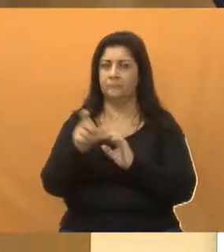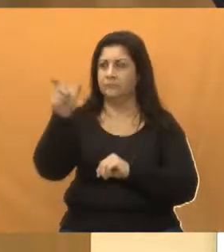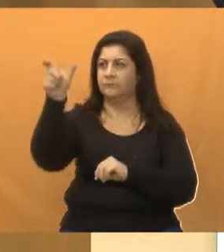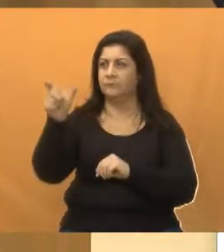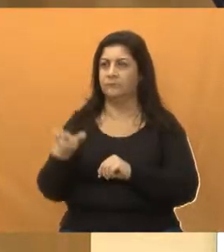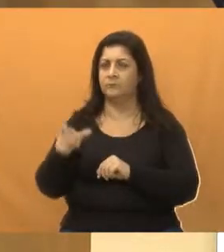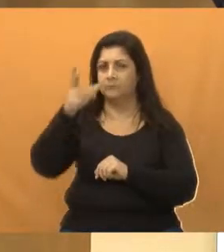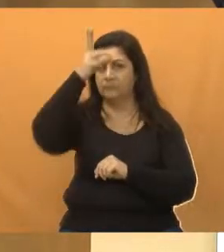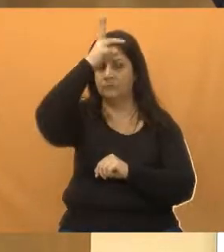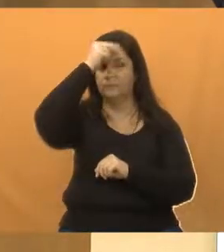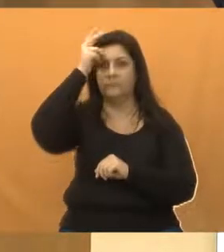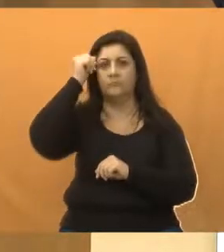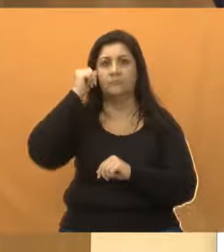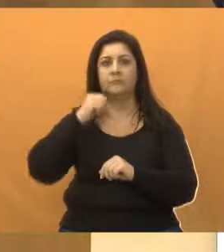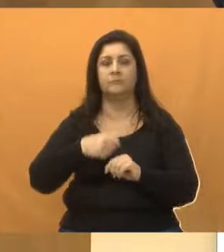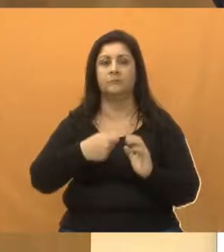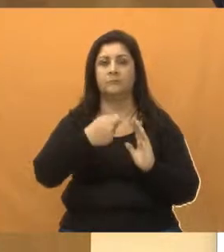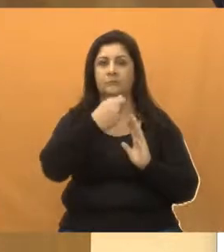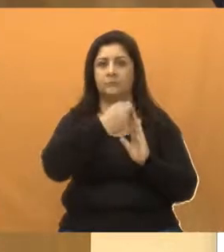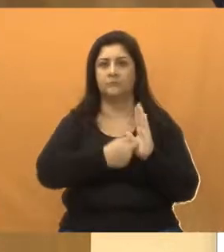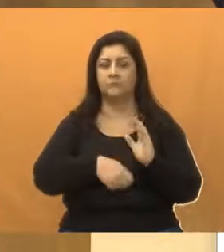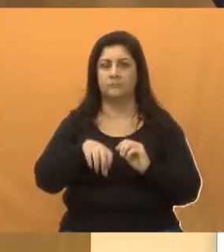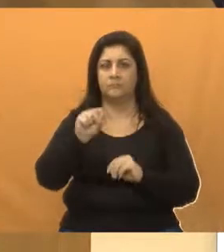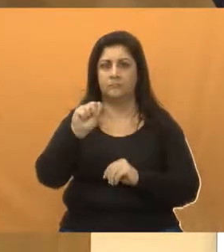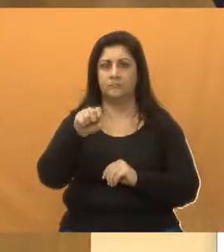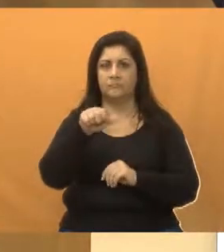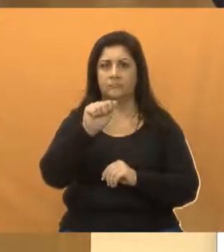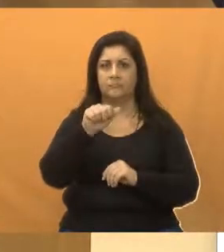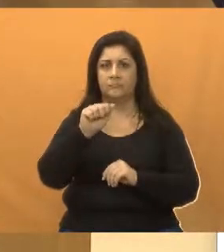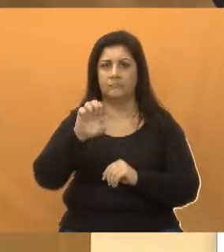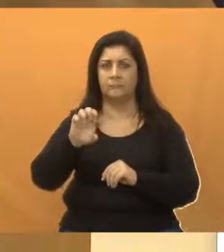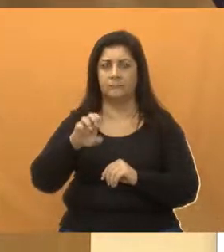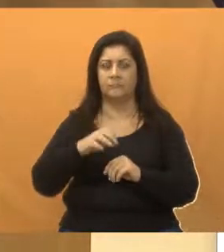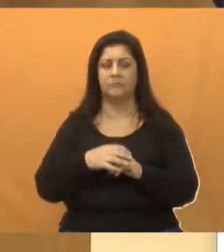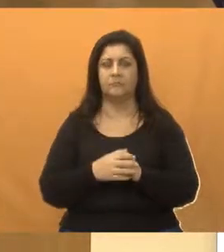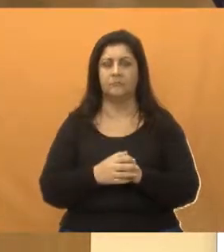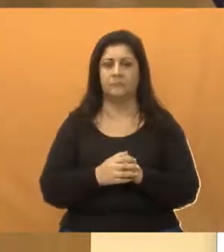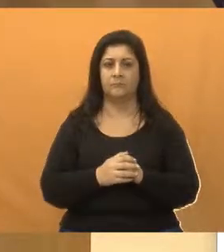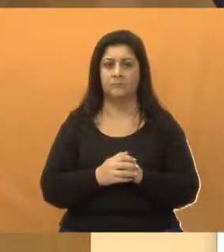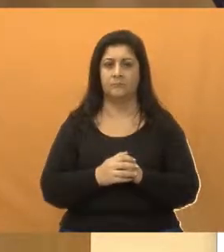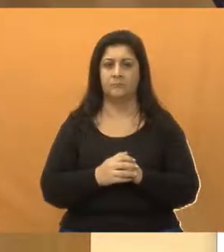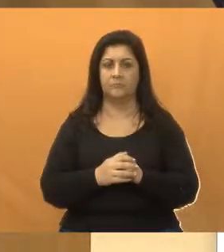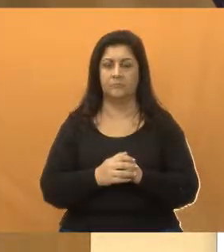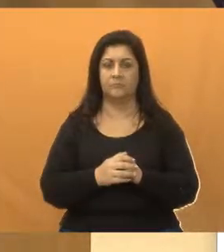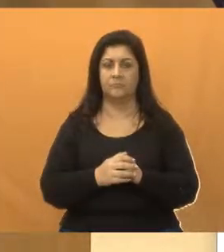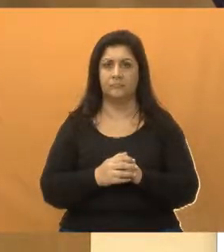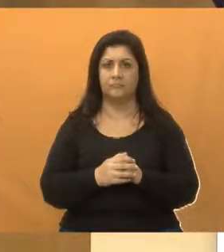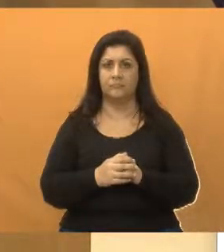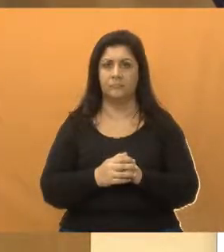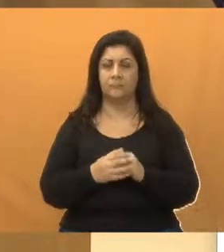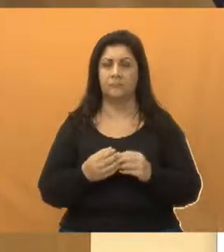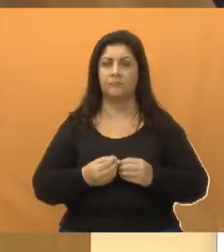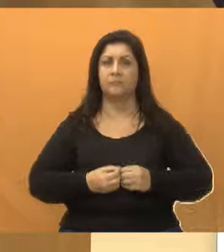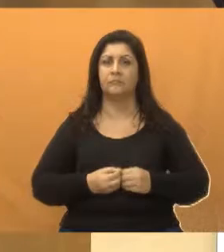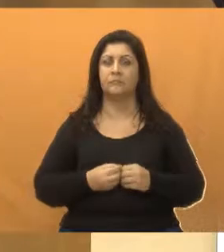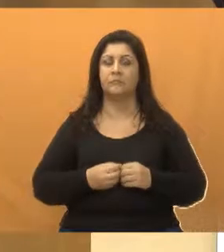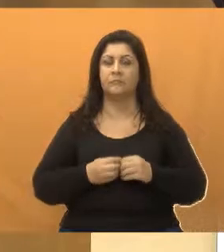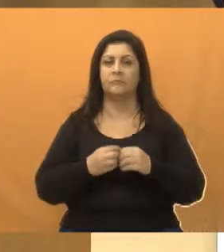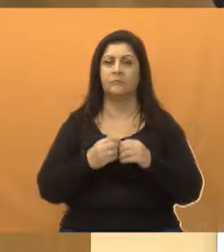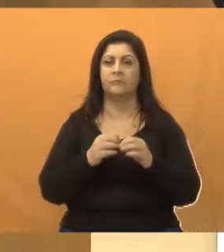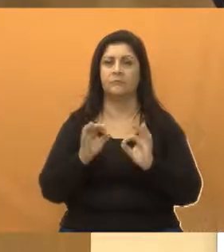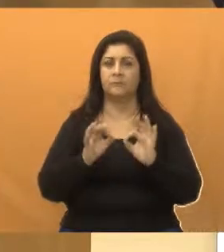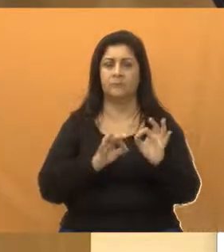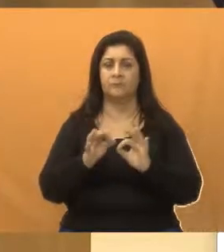Santana, que autoriza o SAI, o Serviço Autônomo de Água e Esgoto, a conceder a remissão